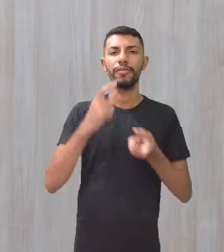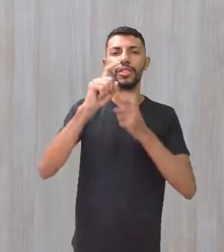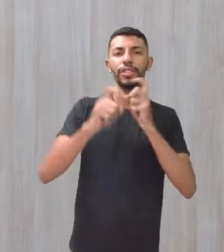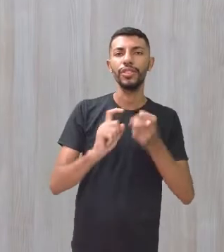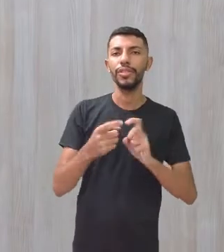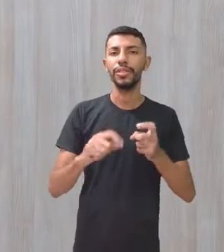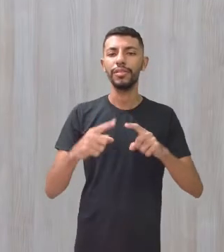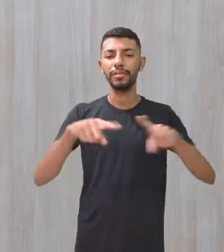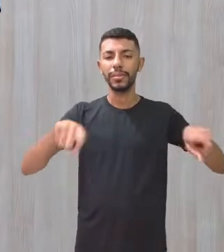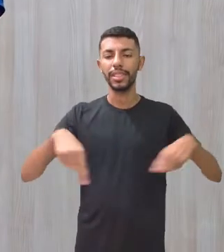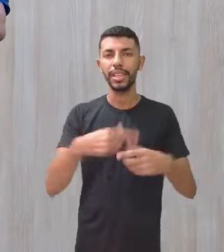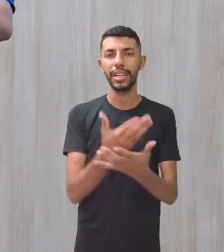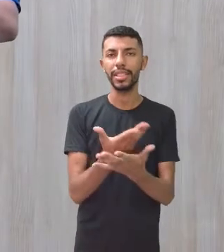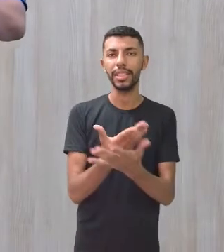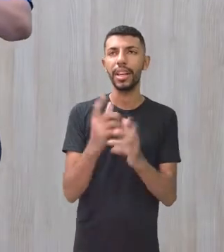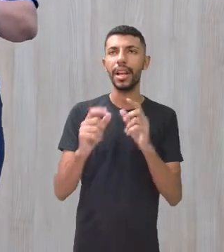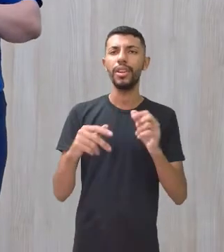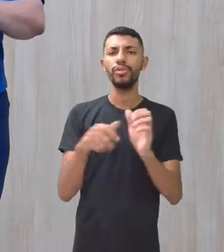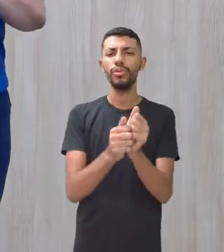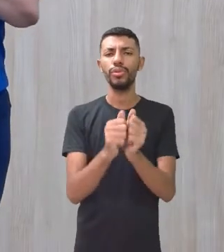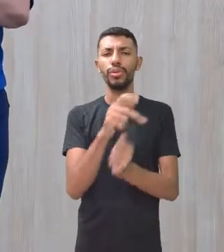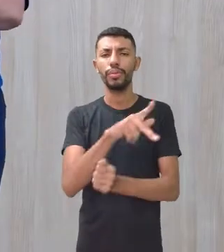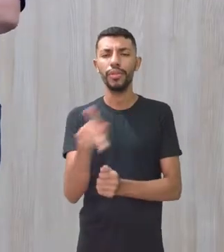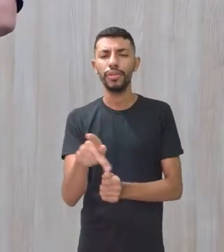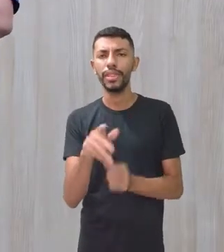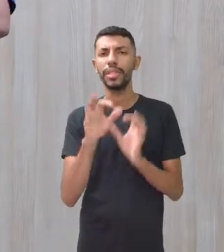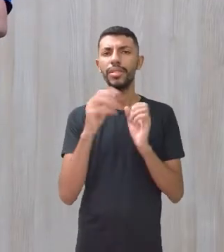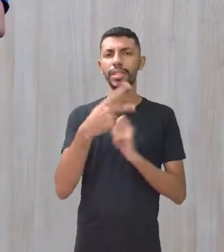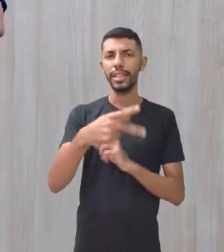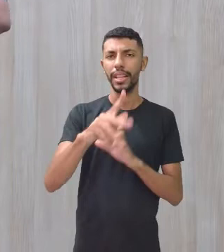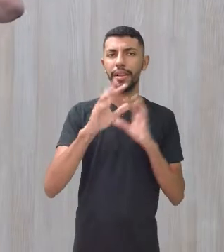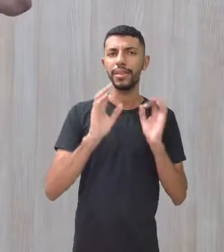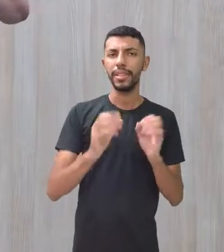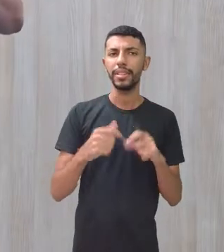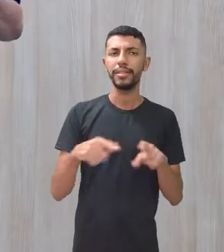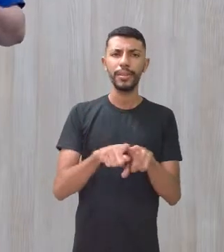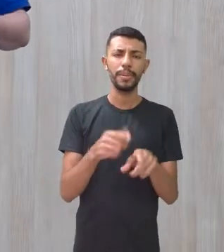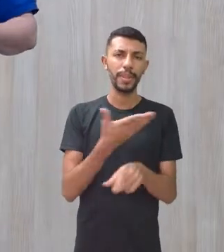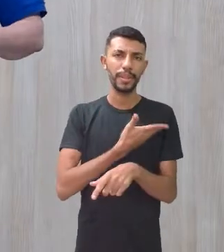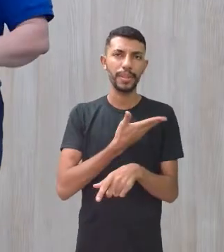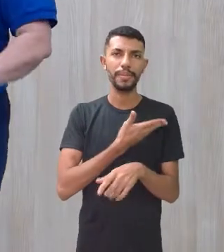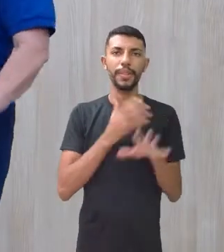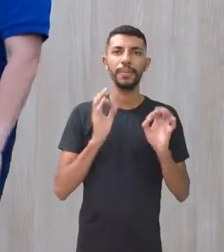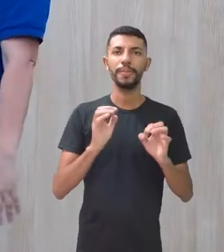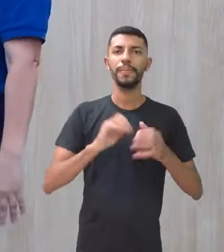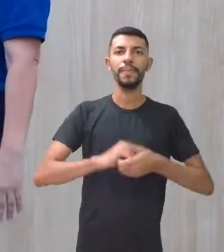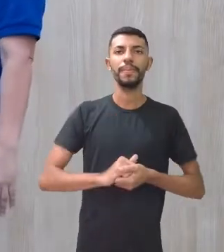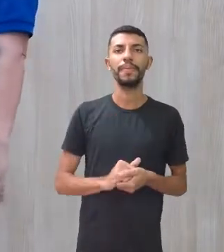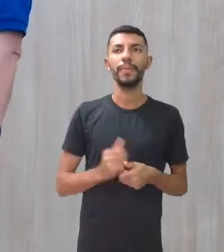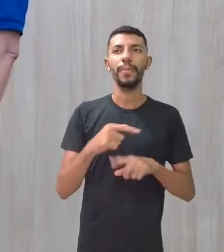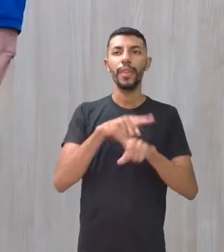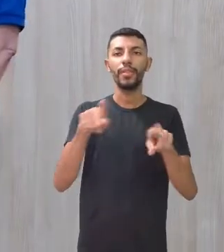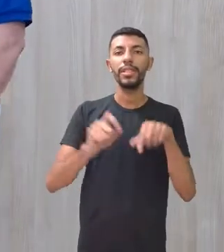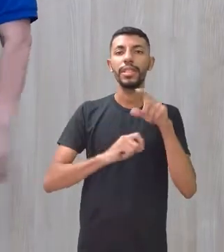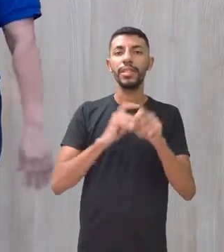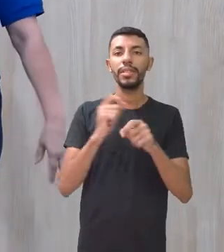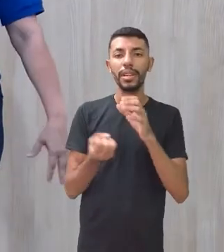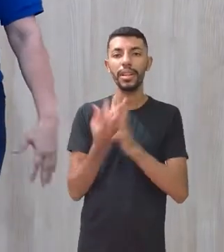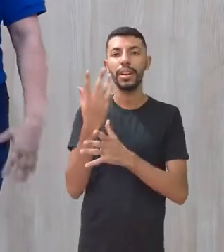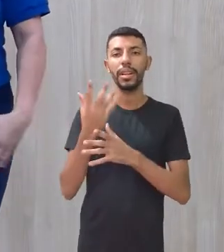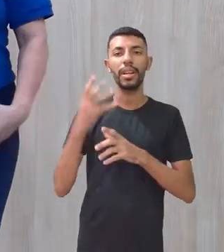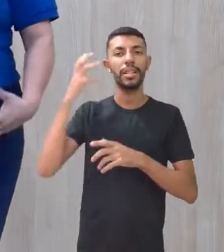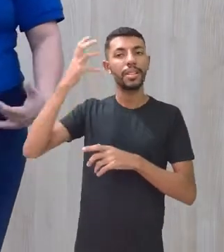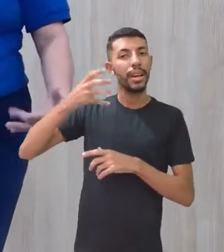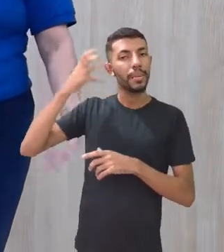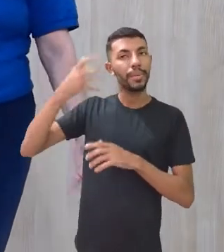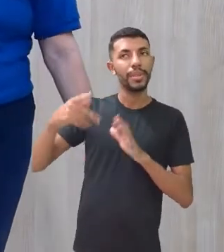discutirem na sala de aula, com o professor, com a professora de vocês e com os colegas. Que vocês produzissem a trilha sonora